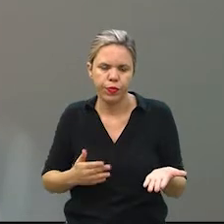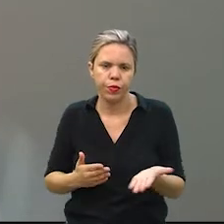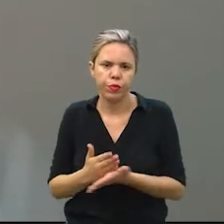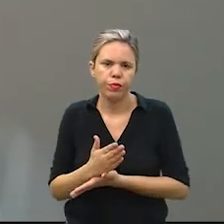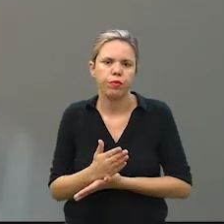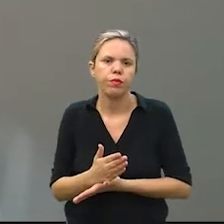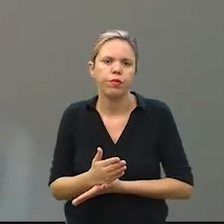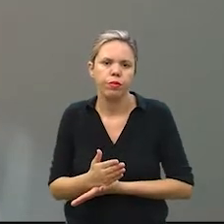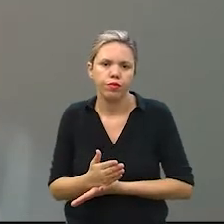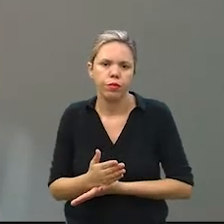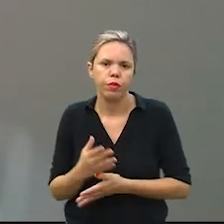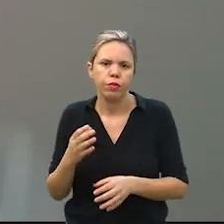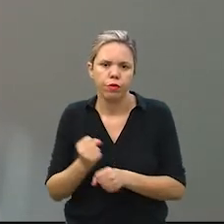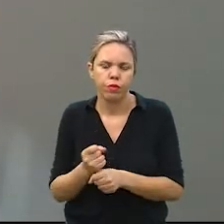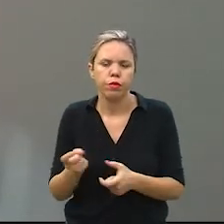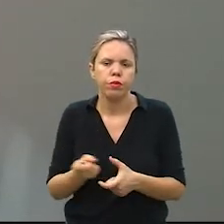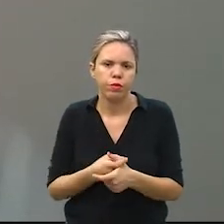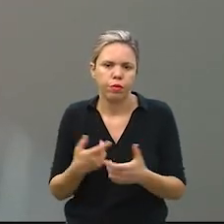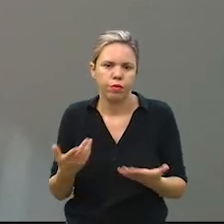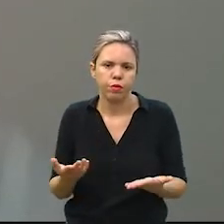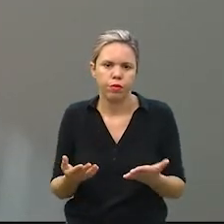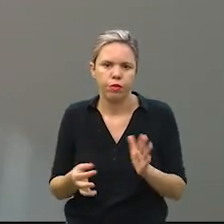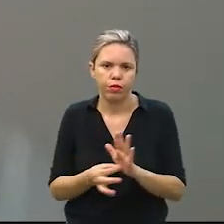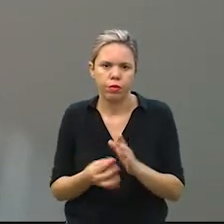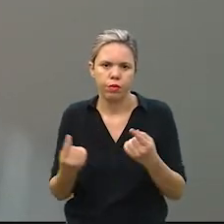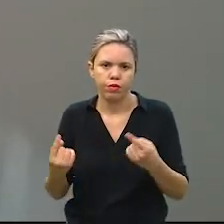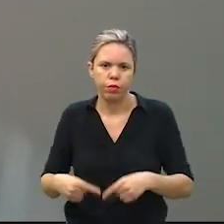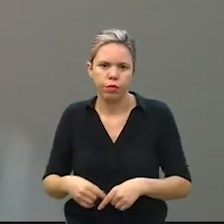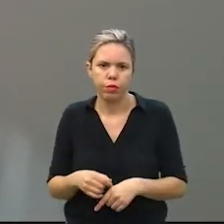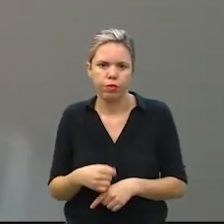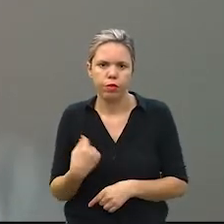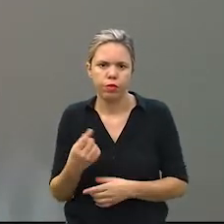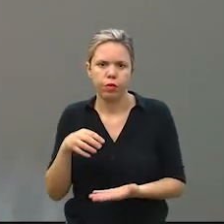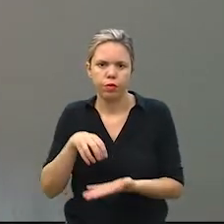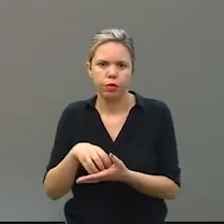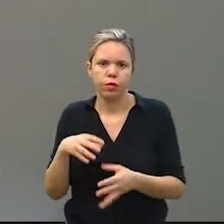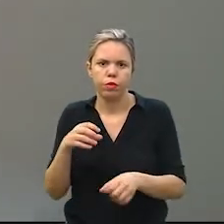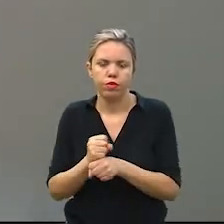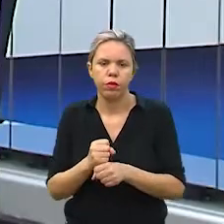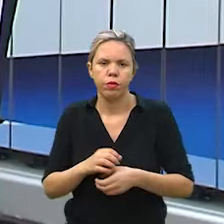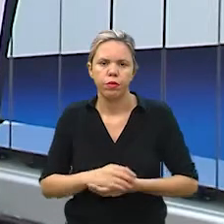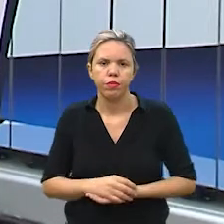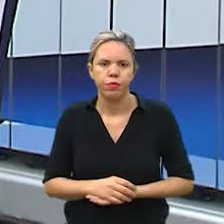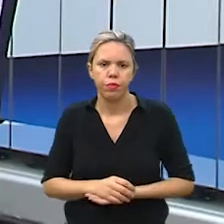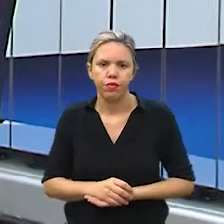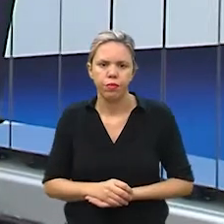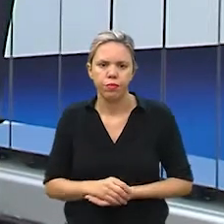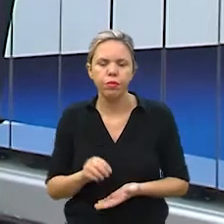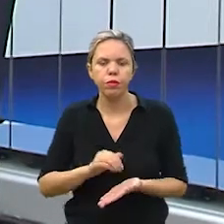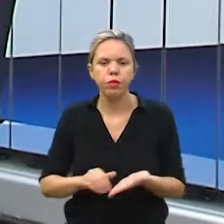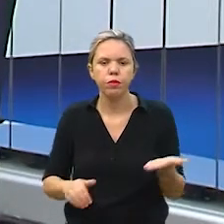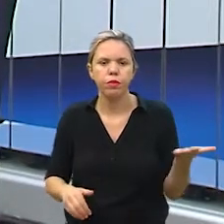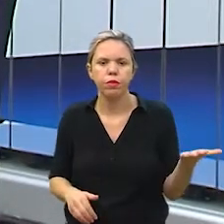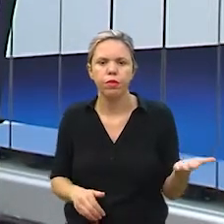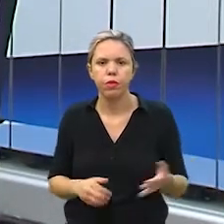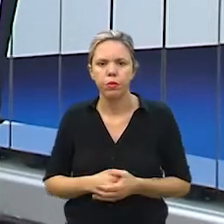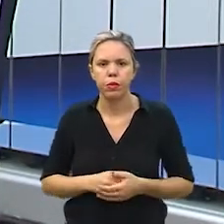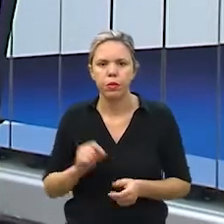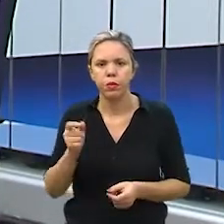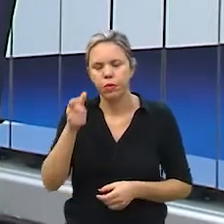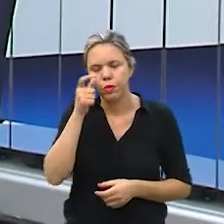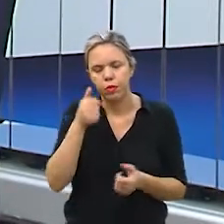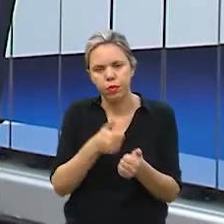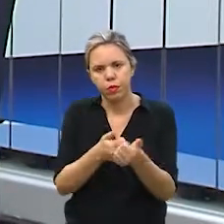aprovação das contas, mesmo com parecer contrário do Tribunal de Contas. Secretário Aurílio, para quem está